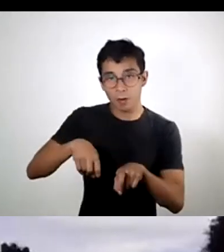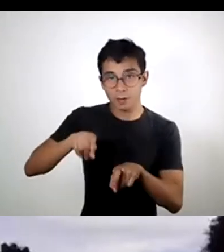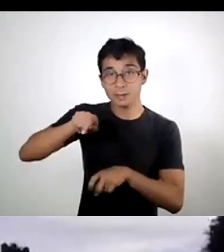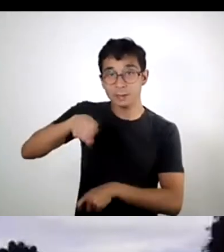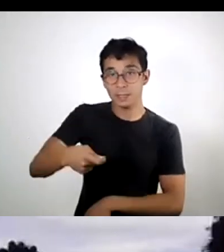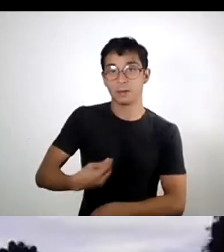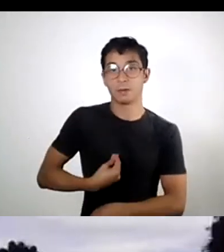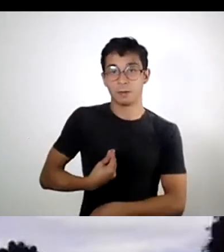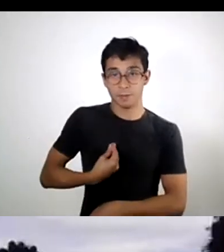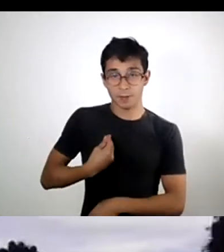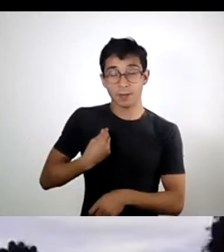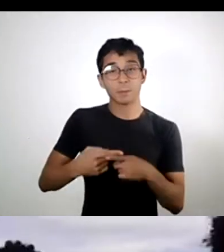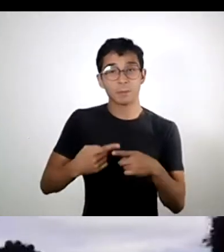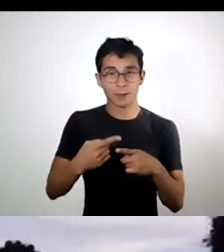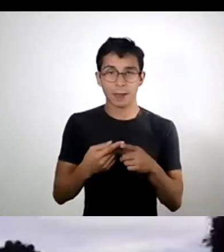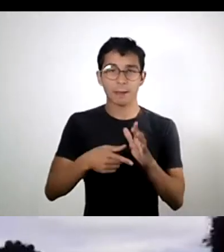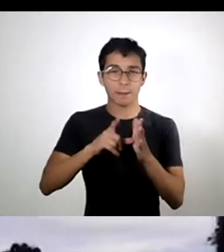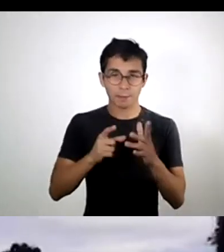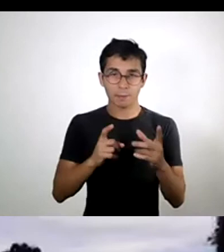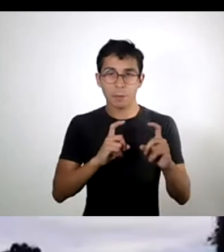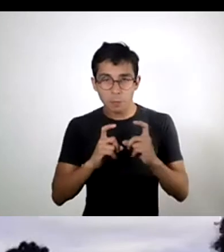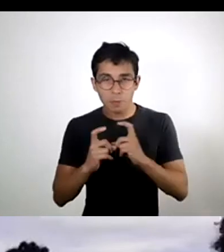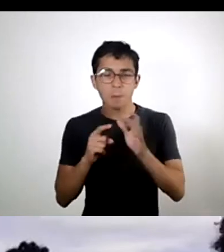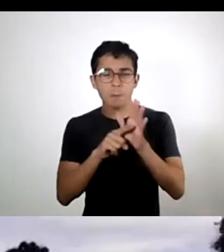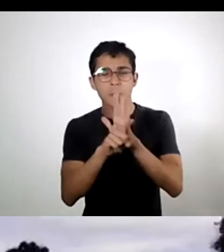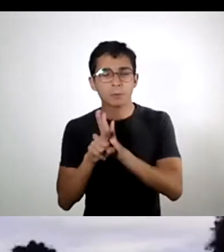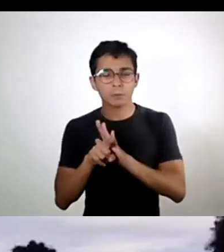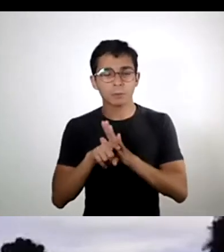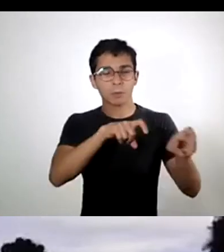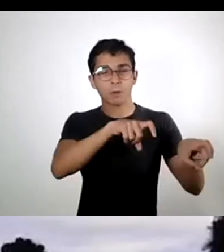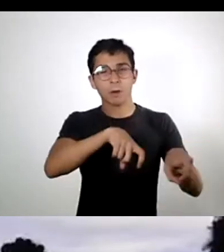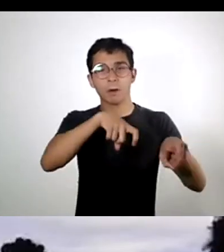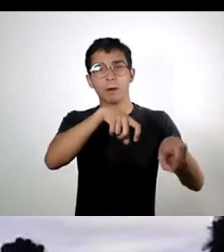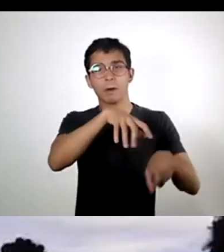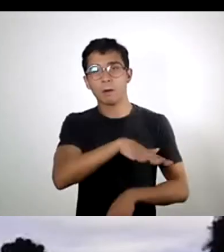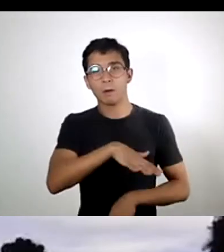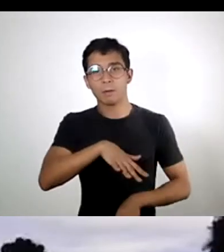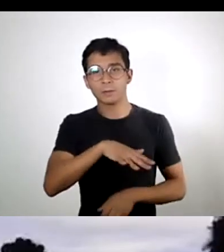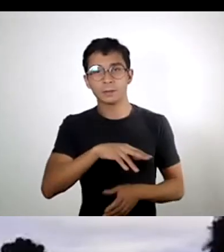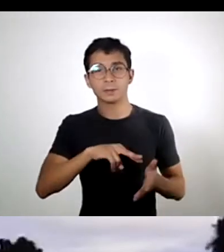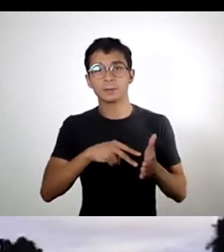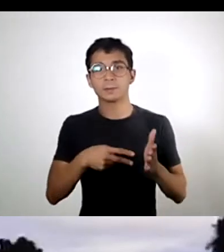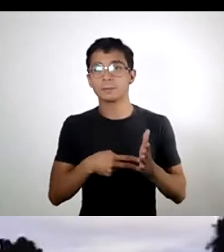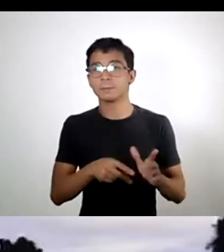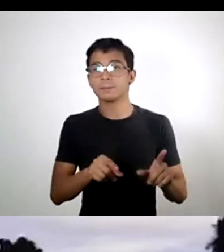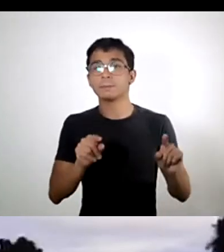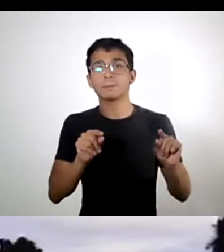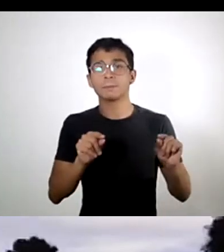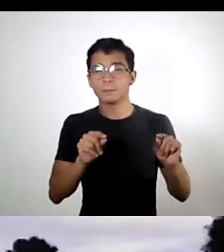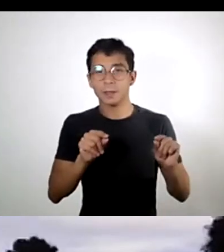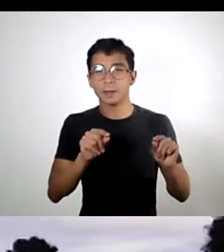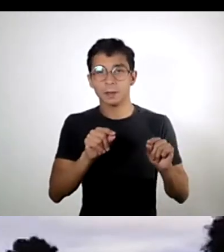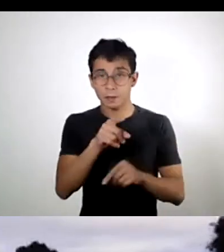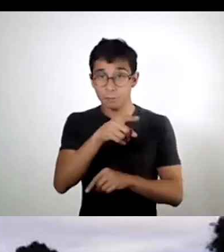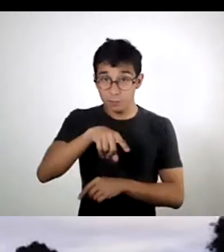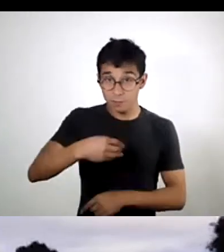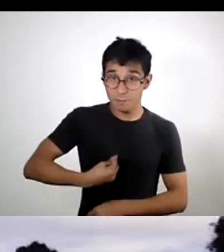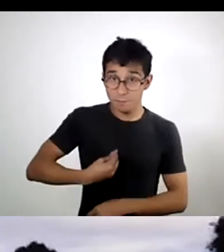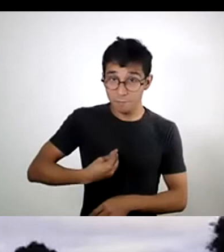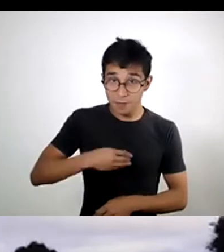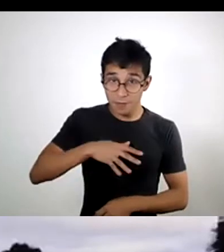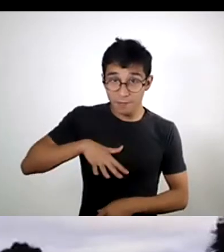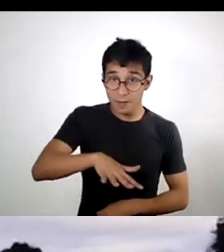O que a roça significa, né? Para quem vive e estar na roça, né?